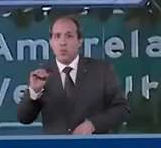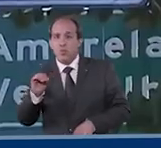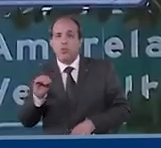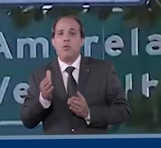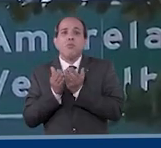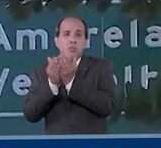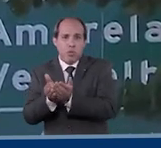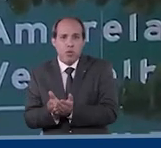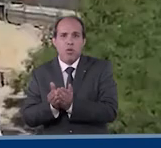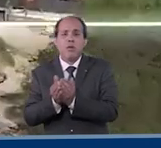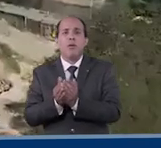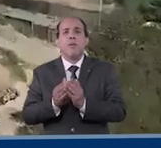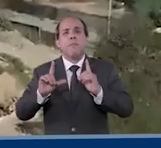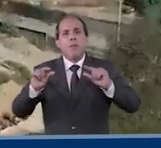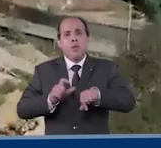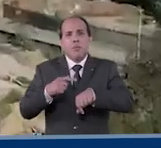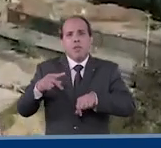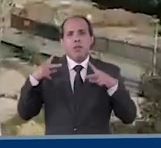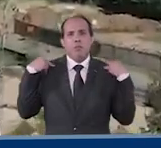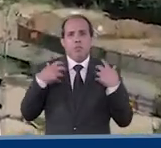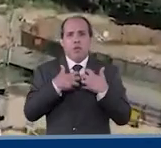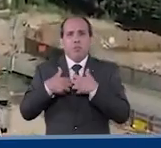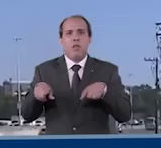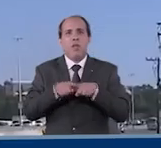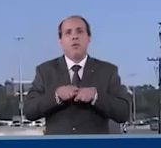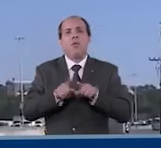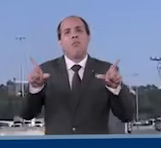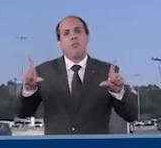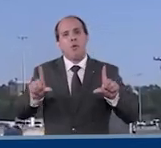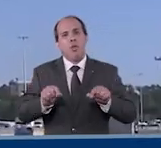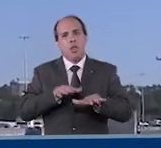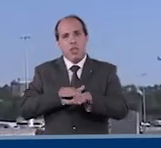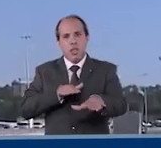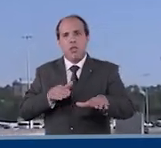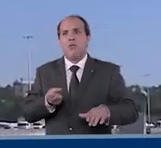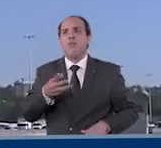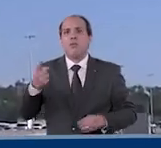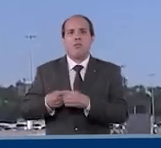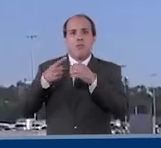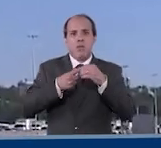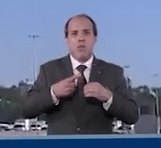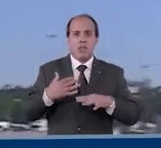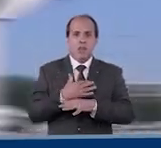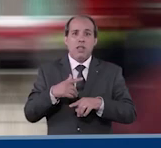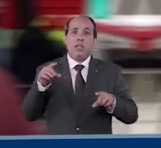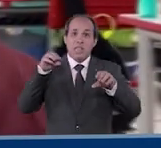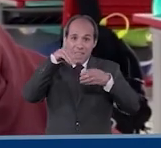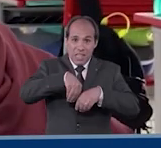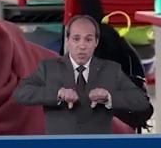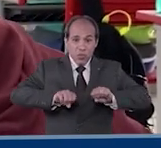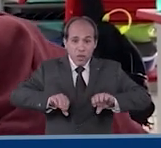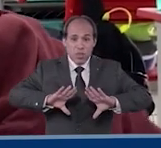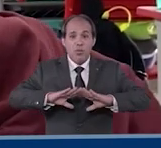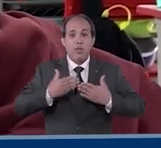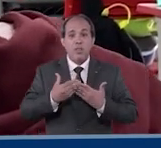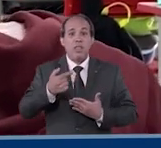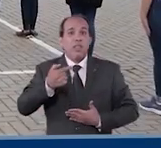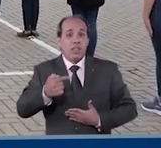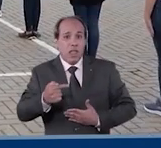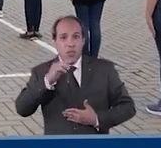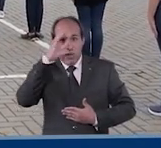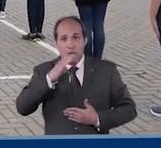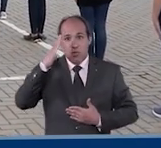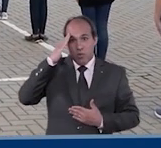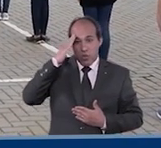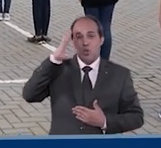ao Porto do Rio, poupa o tempo dos caminhoneiros e reduz o trânsito em diversas áreas da cidade. Na educação,